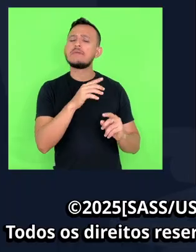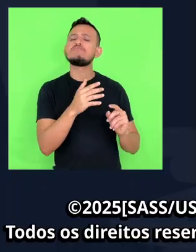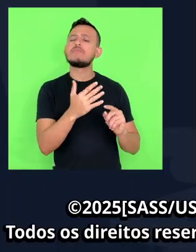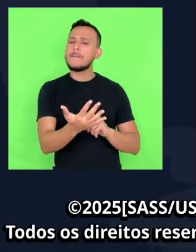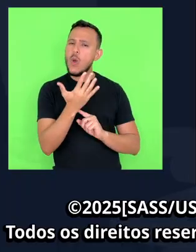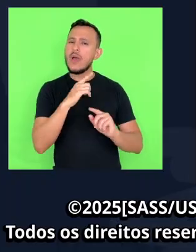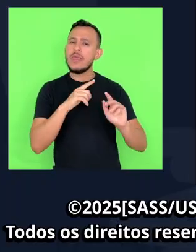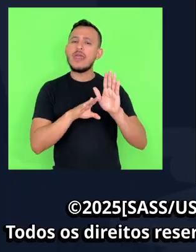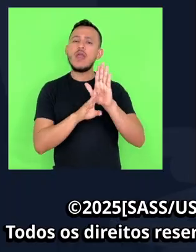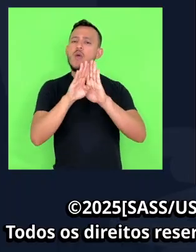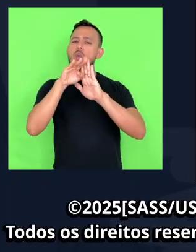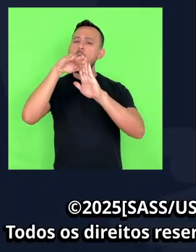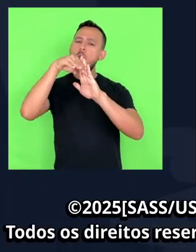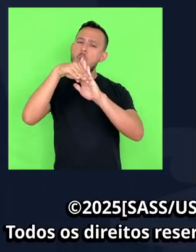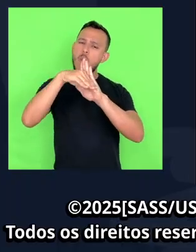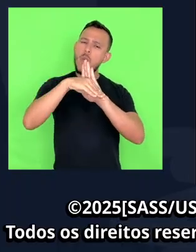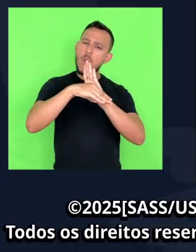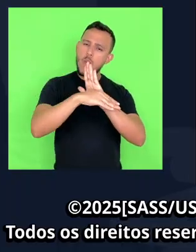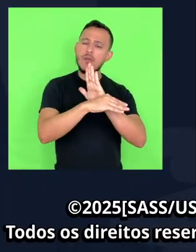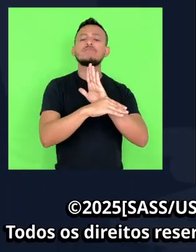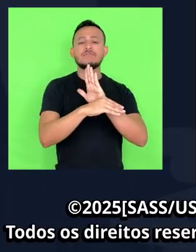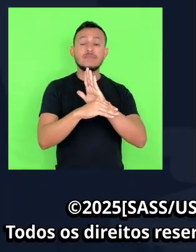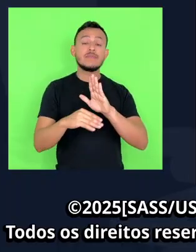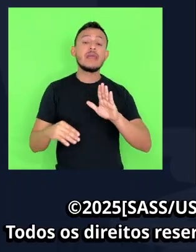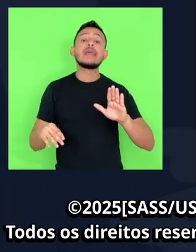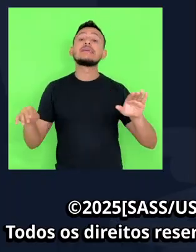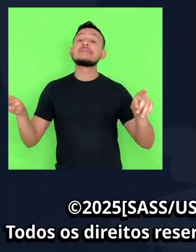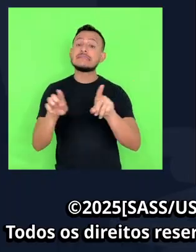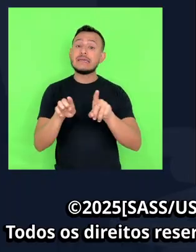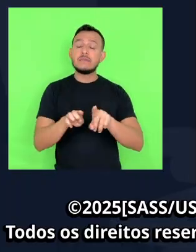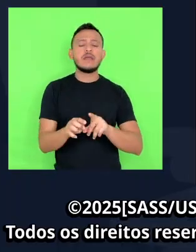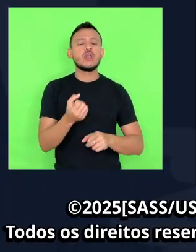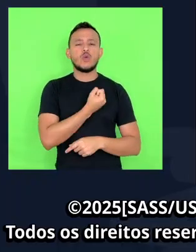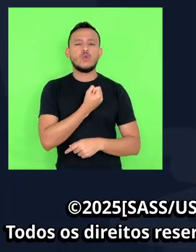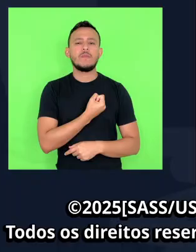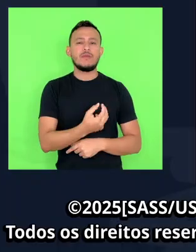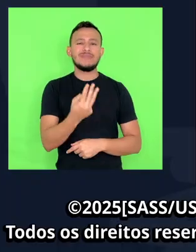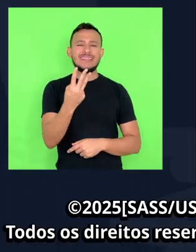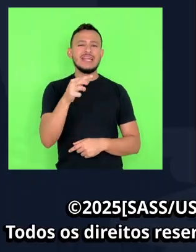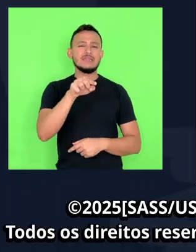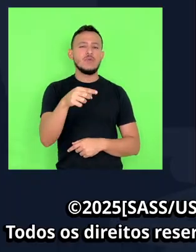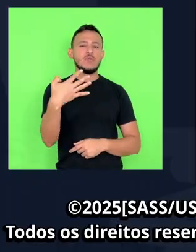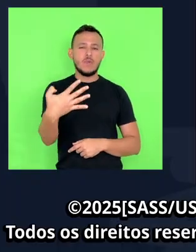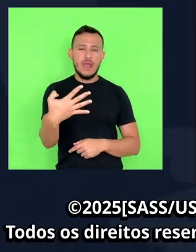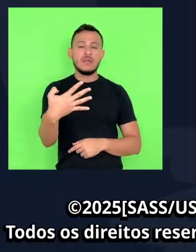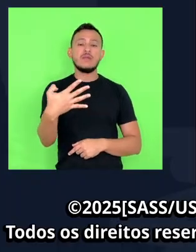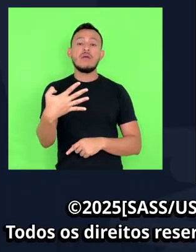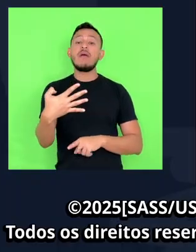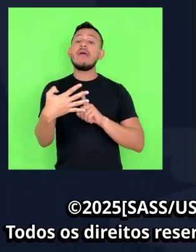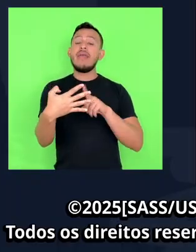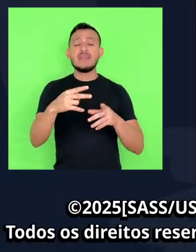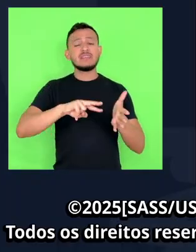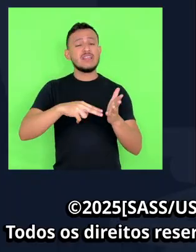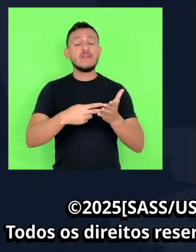curva descendente, e ainda assim 3,4 é